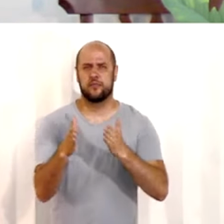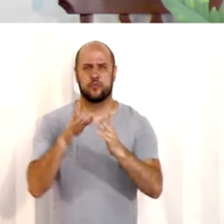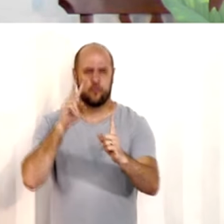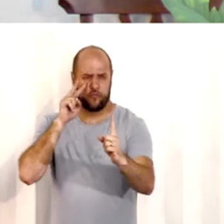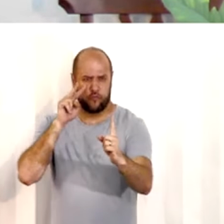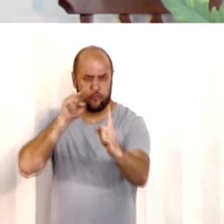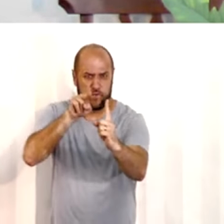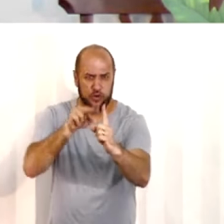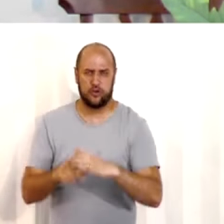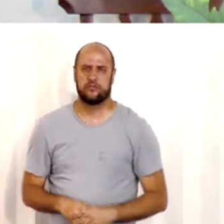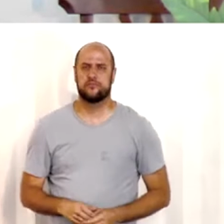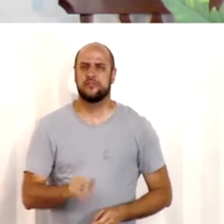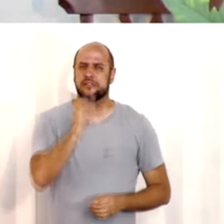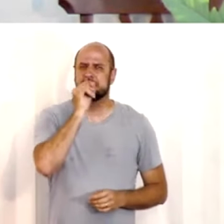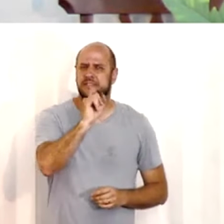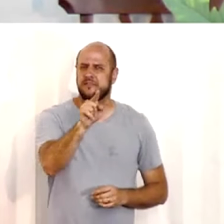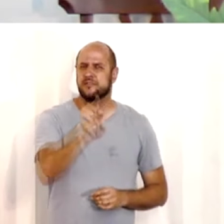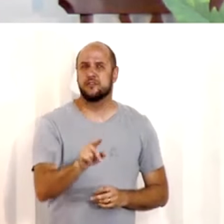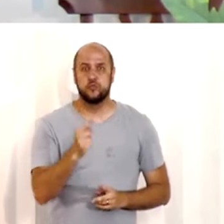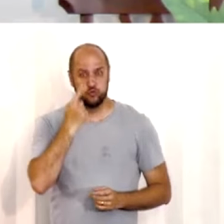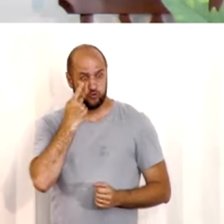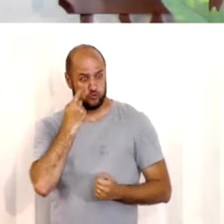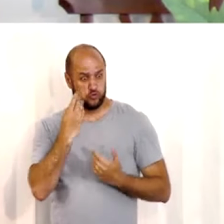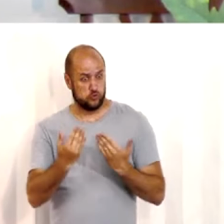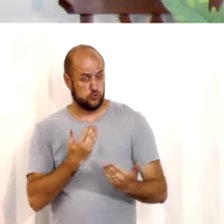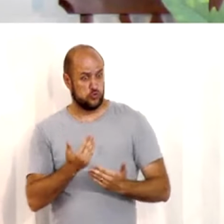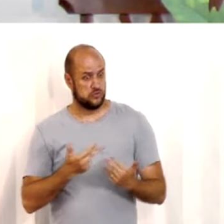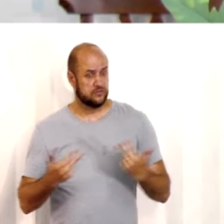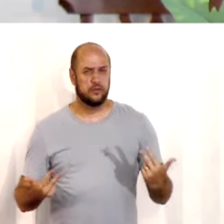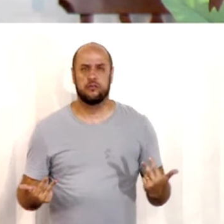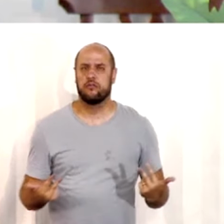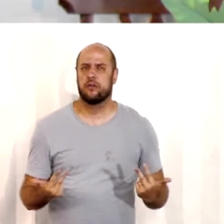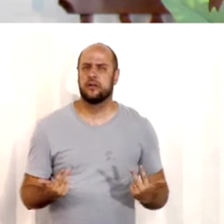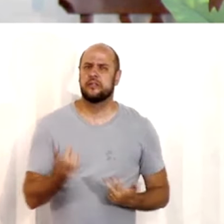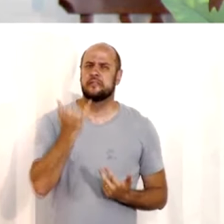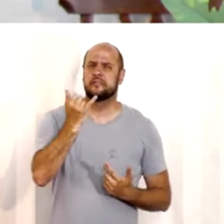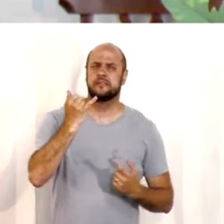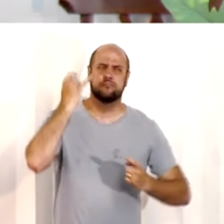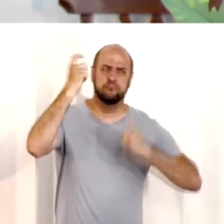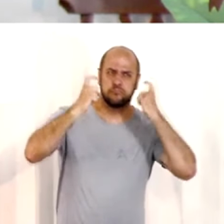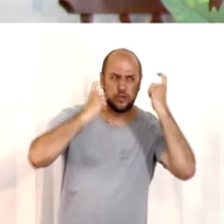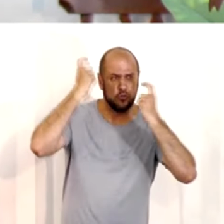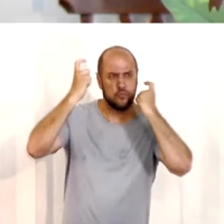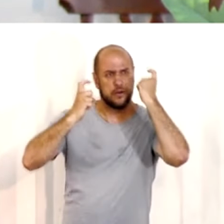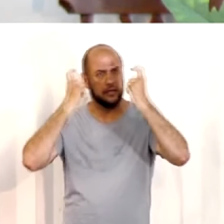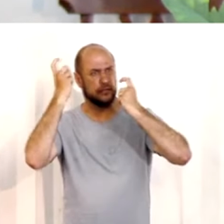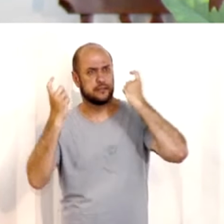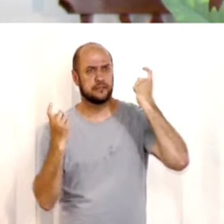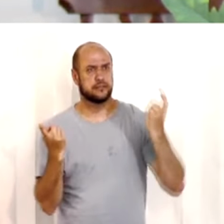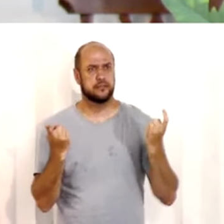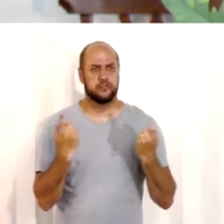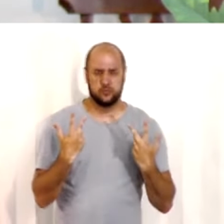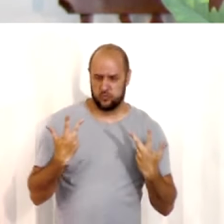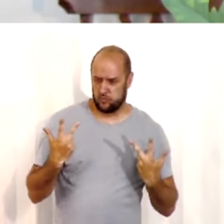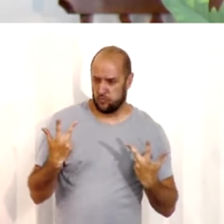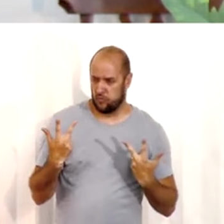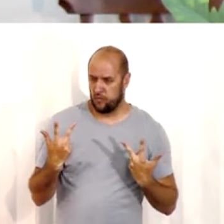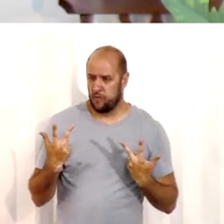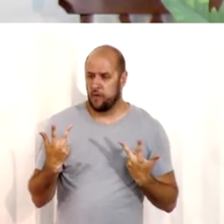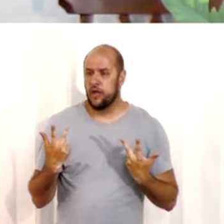E se você tiver dúvidas sobre suas forças, se elas vão até o fim, se nós tivermos preocupação sobre a energia que está em nós, é